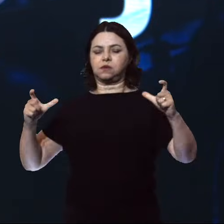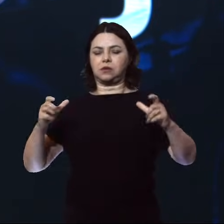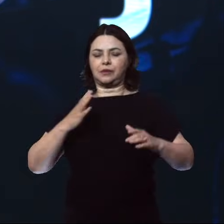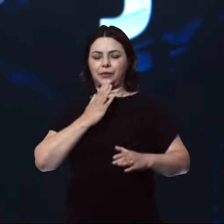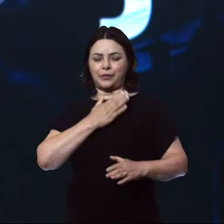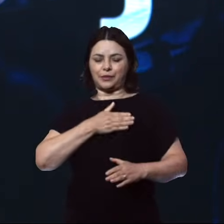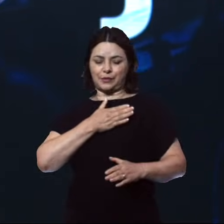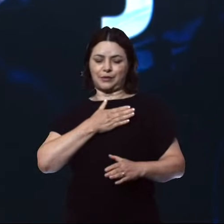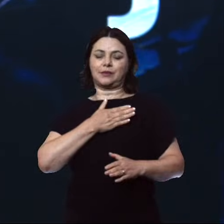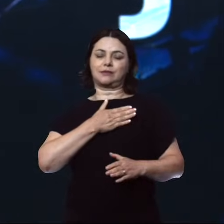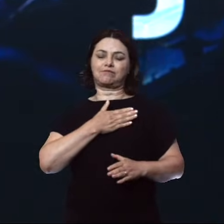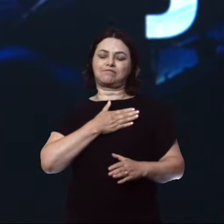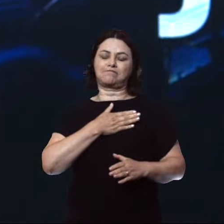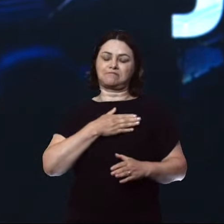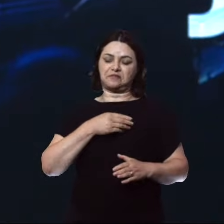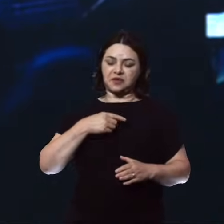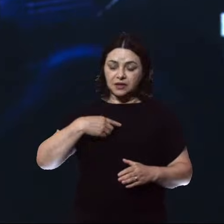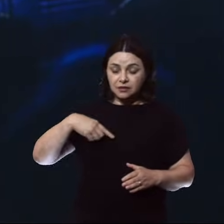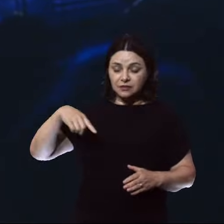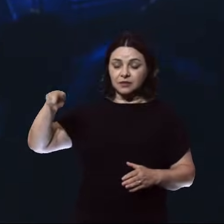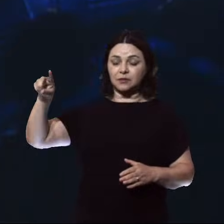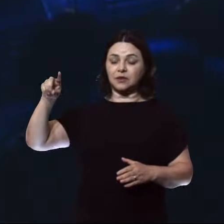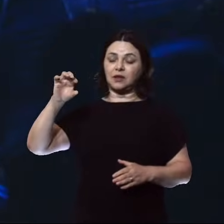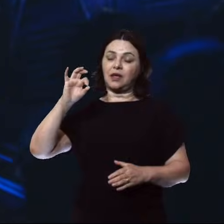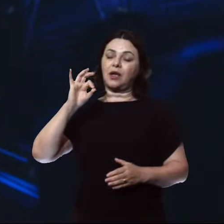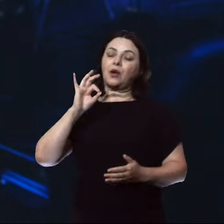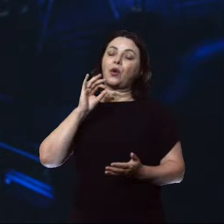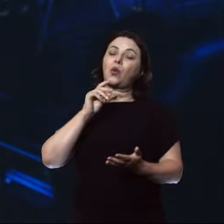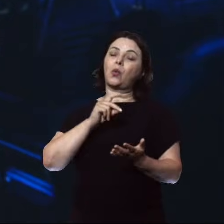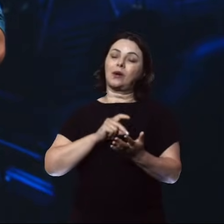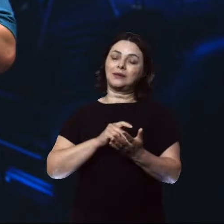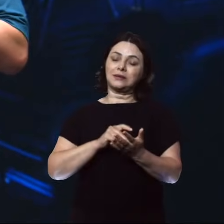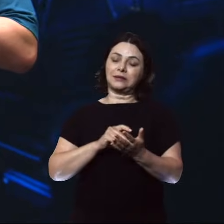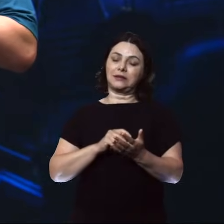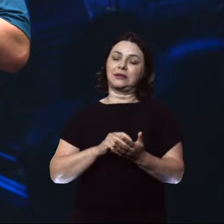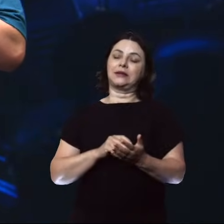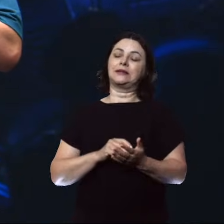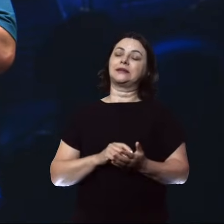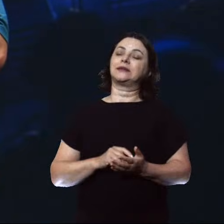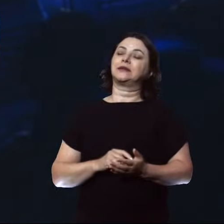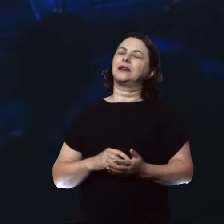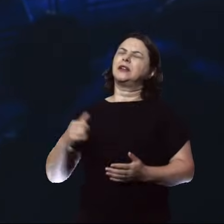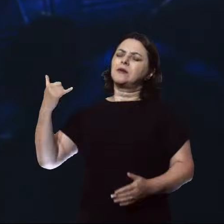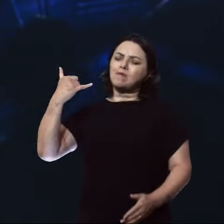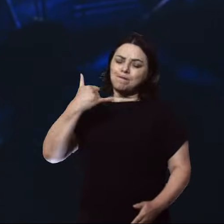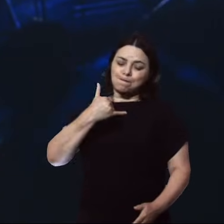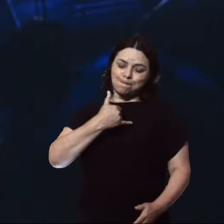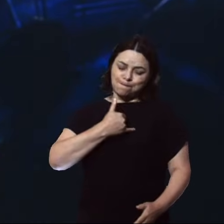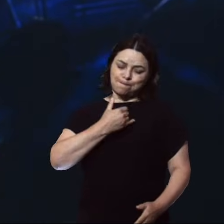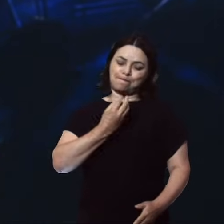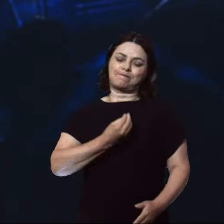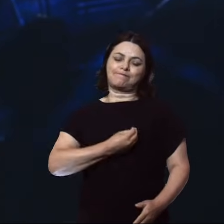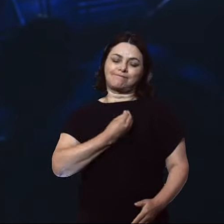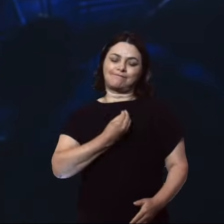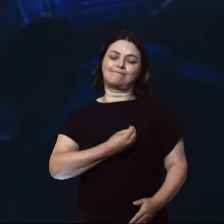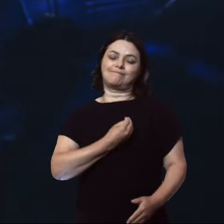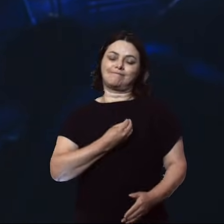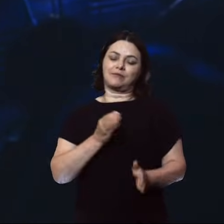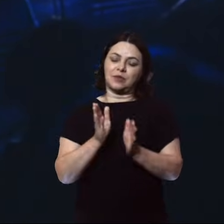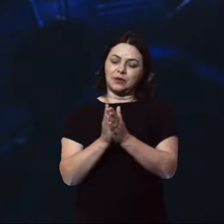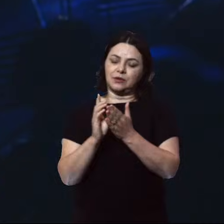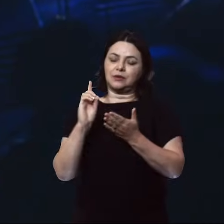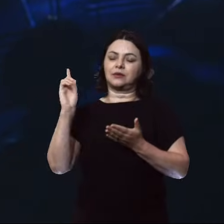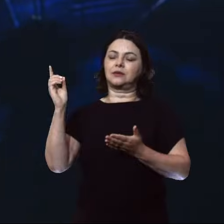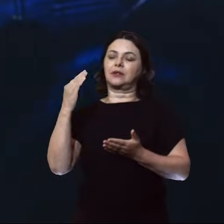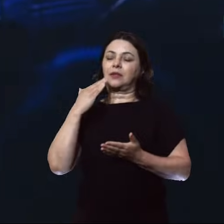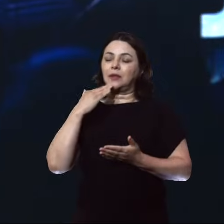saiamos daqui com a certeza das coisas novas que o Senhor quer fazer. Ministra sobre as nossas vidas através da Tua palavra, é o